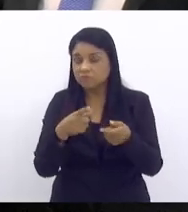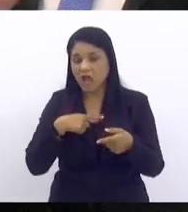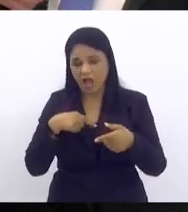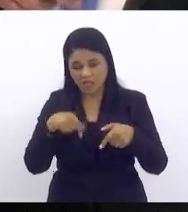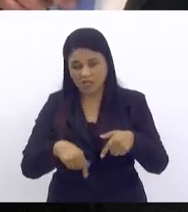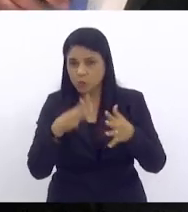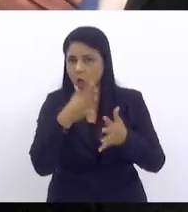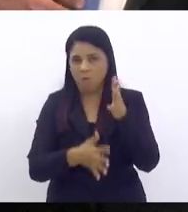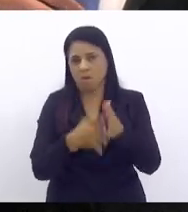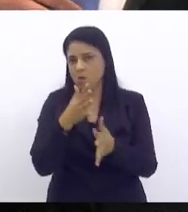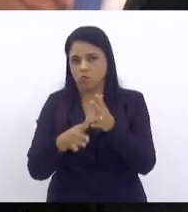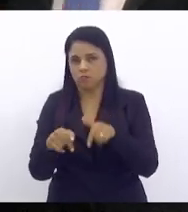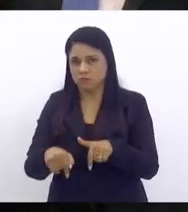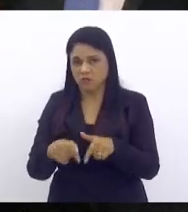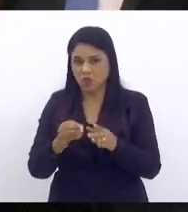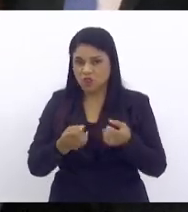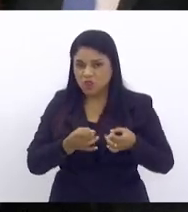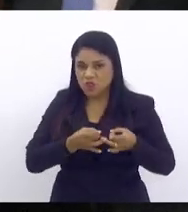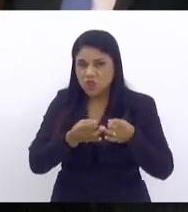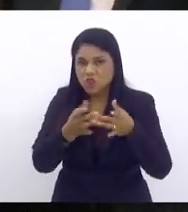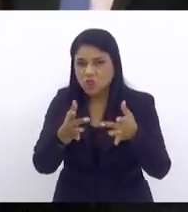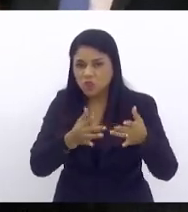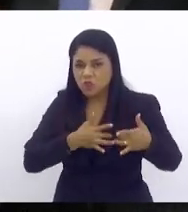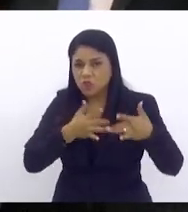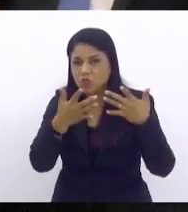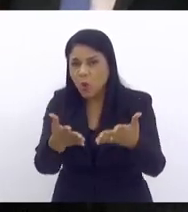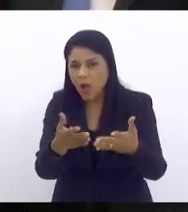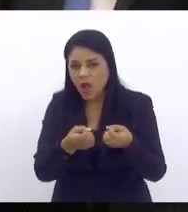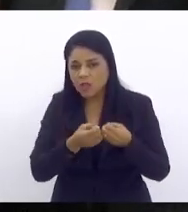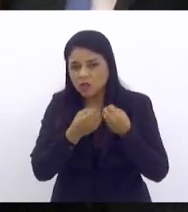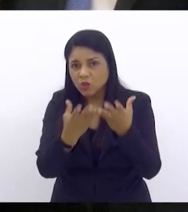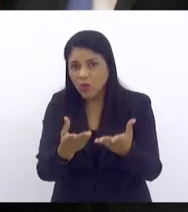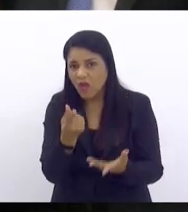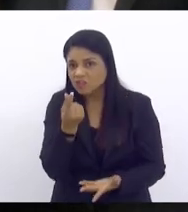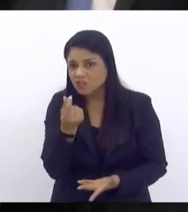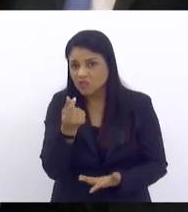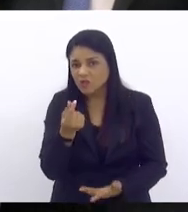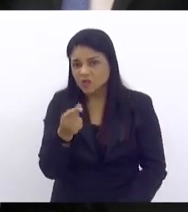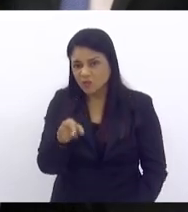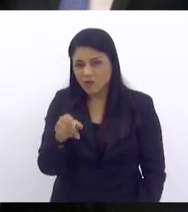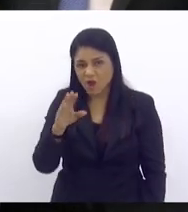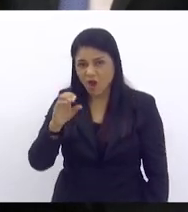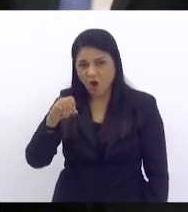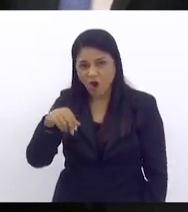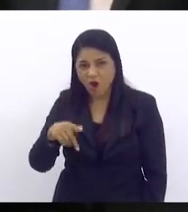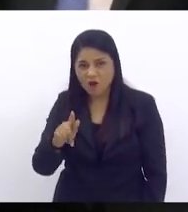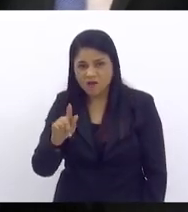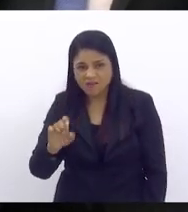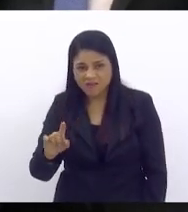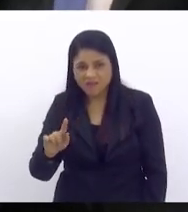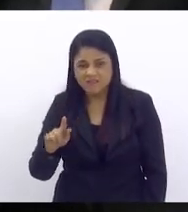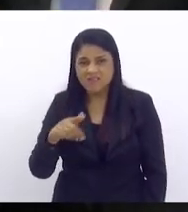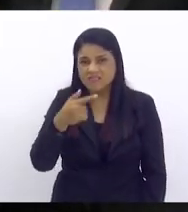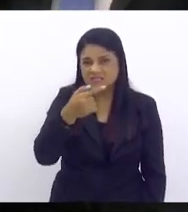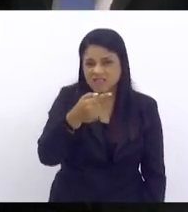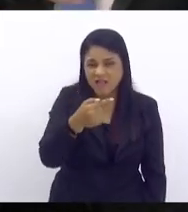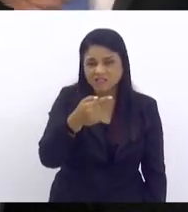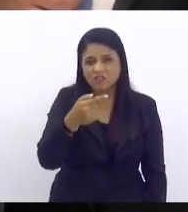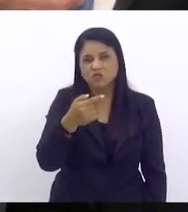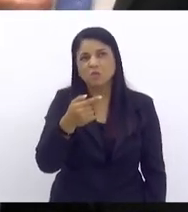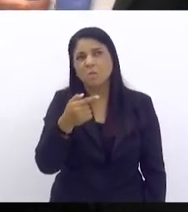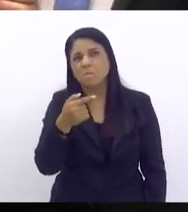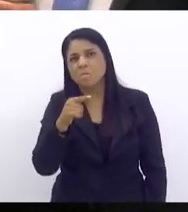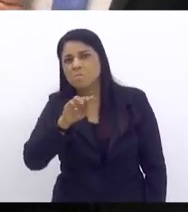Doar dinheiro, dono de ONG doar dinheiro, que recebeu quase 7,5 milhões, fruto dos nossos impostos, é